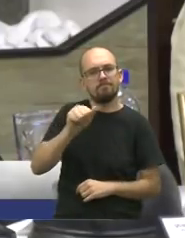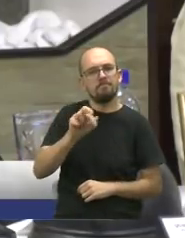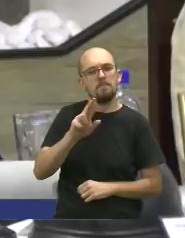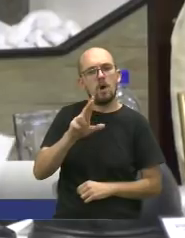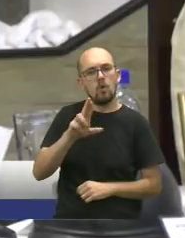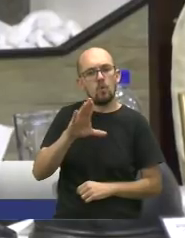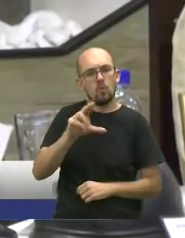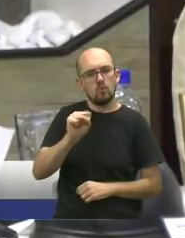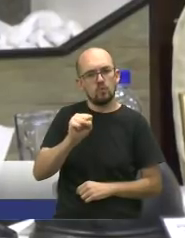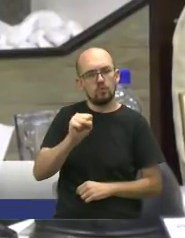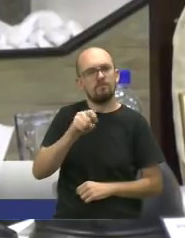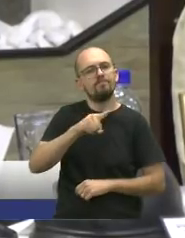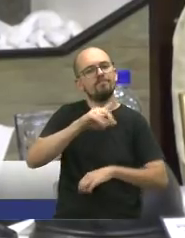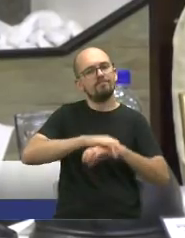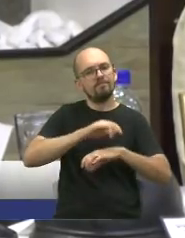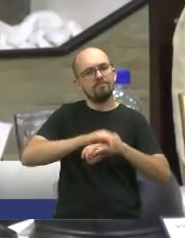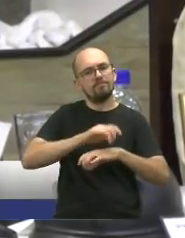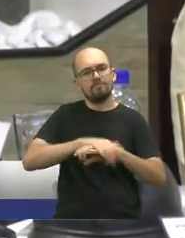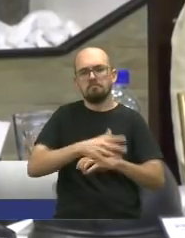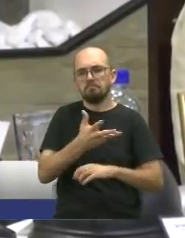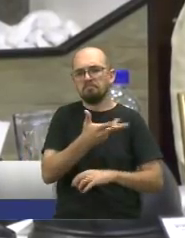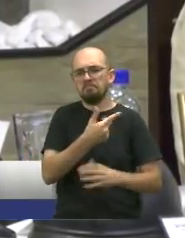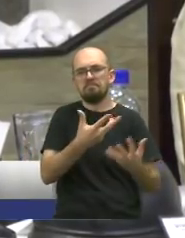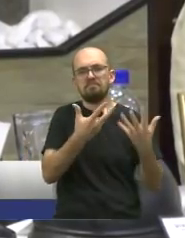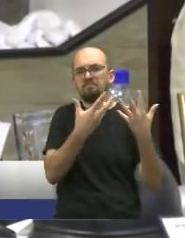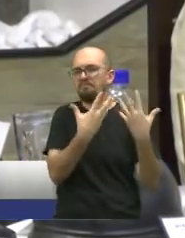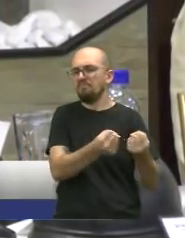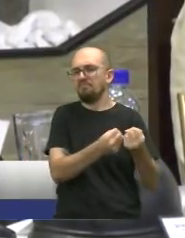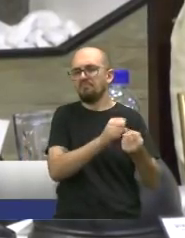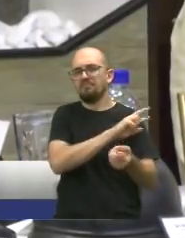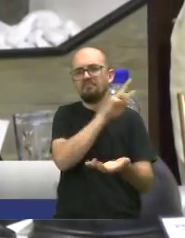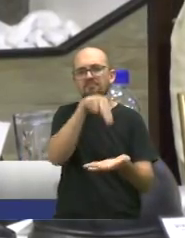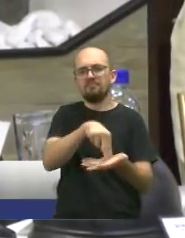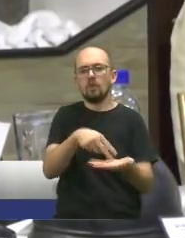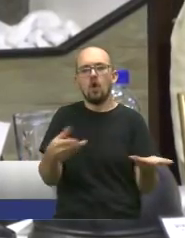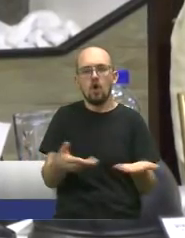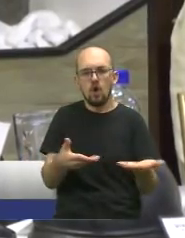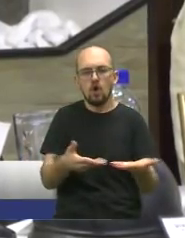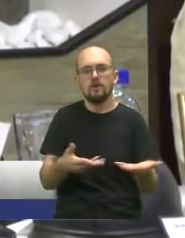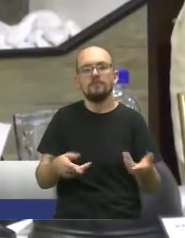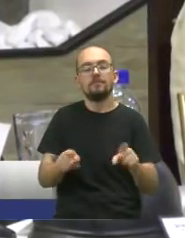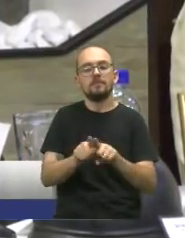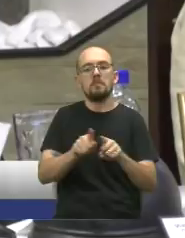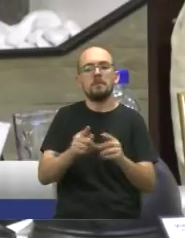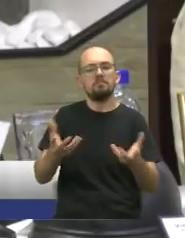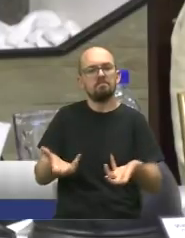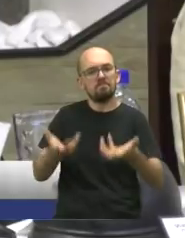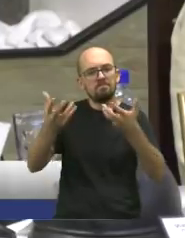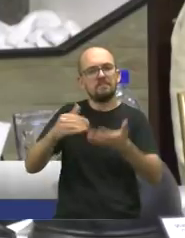pela disponibilidade e enaltecer a Secretaria de